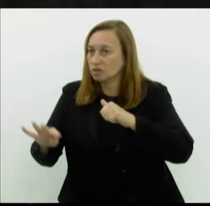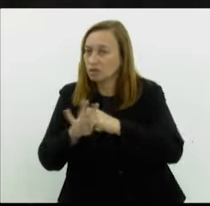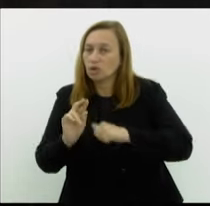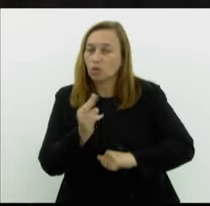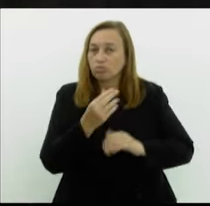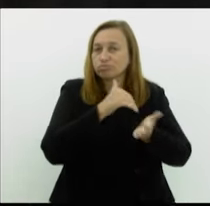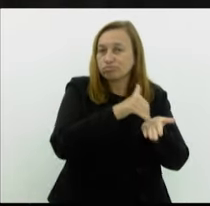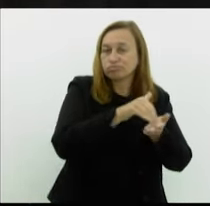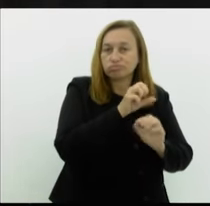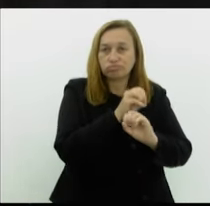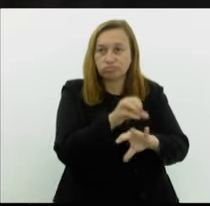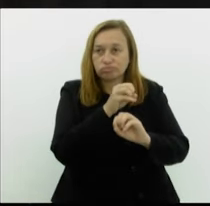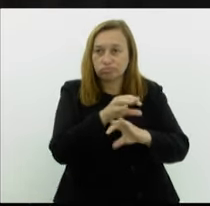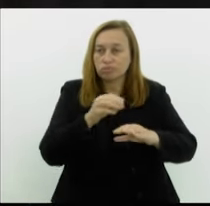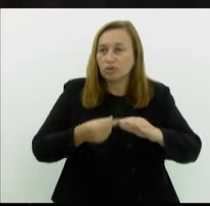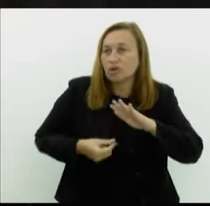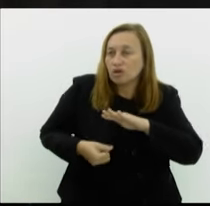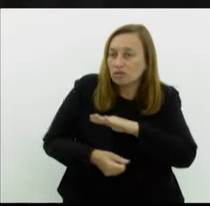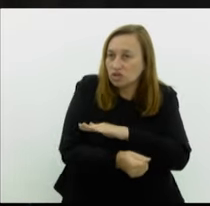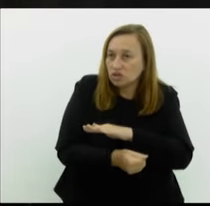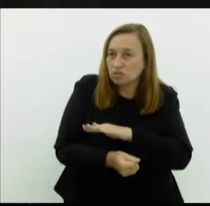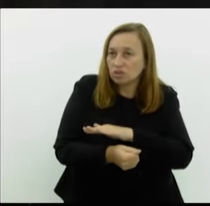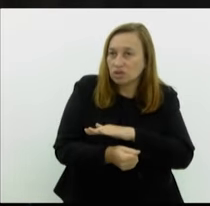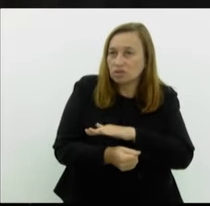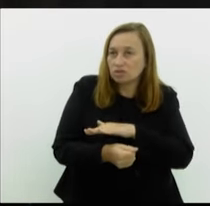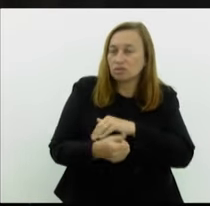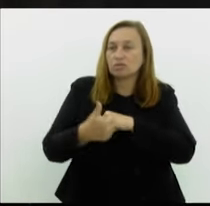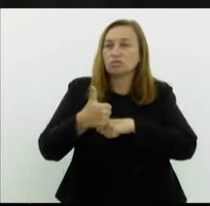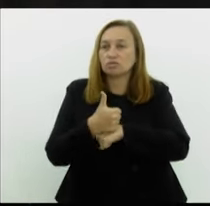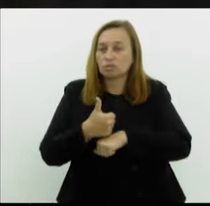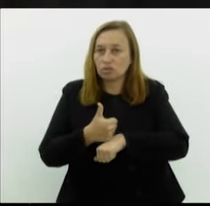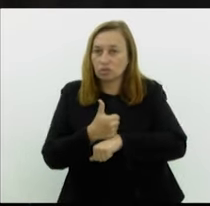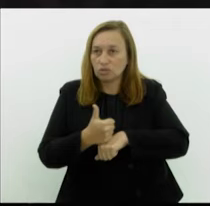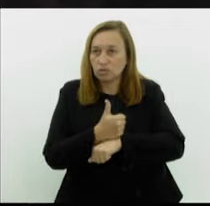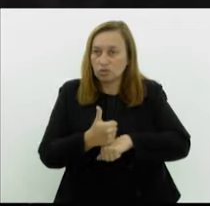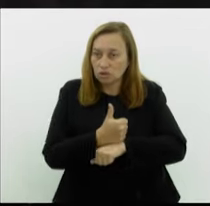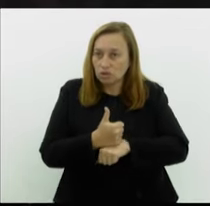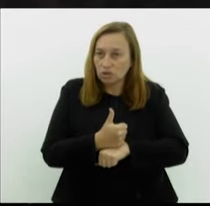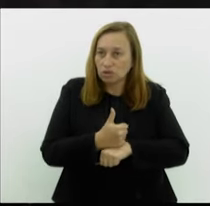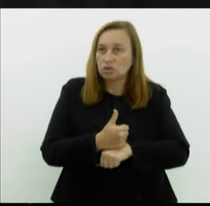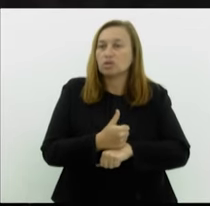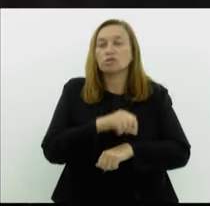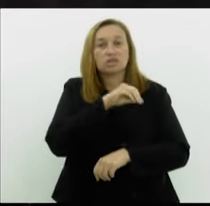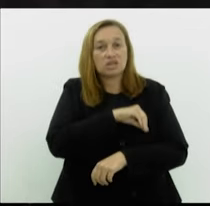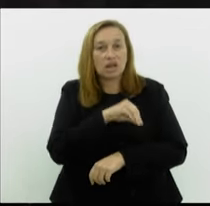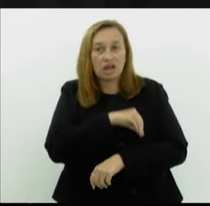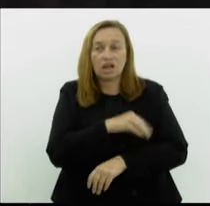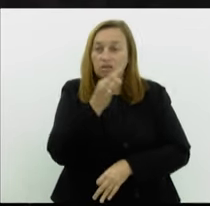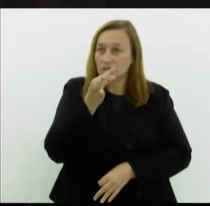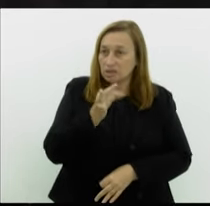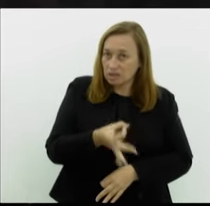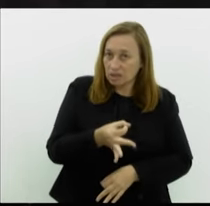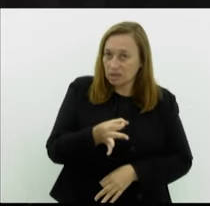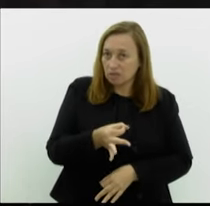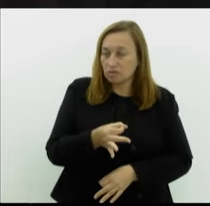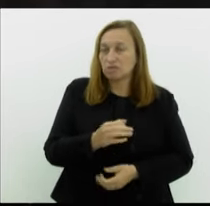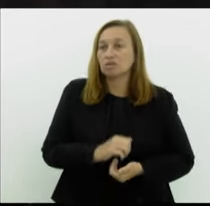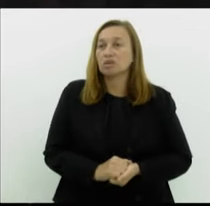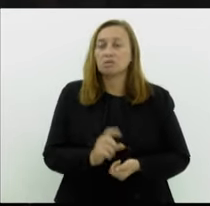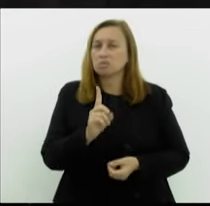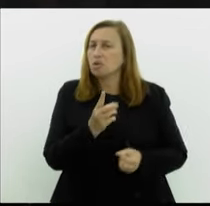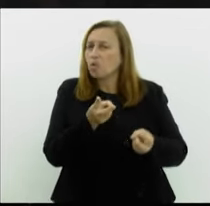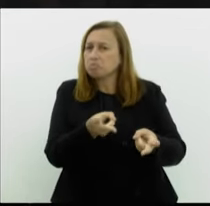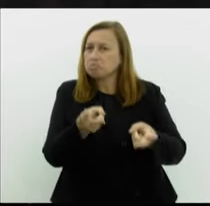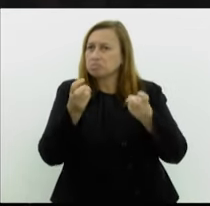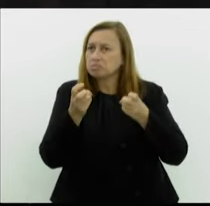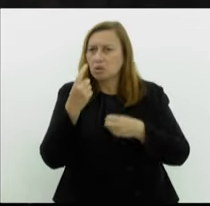de que o investimento na carreira precisa se materializar em remuneração justa e adequada, para que nós não observemos o